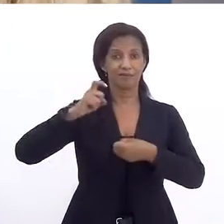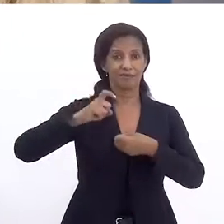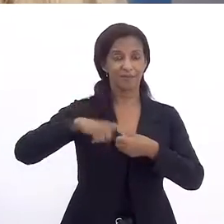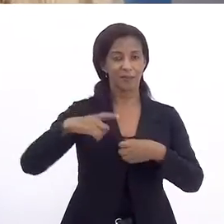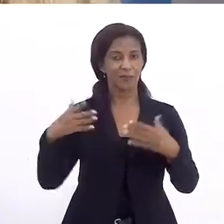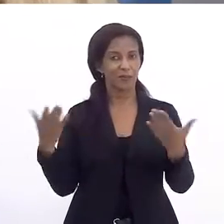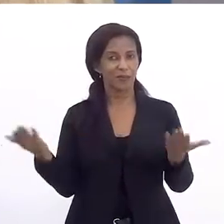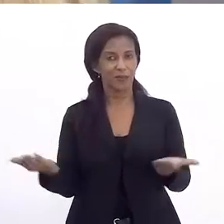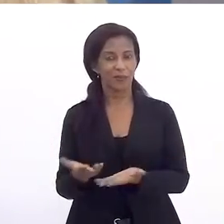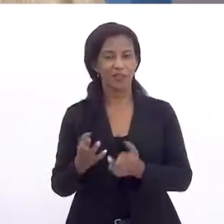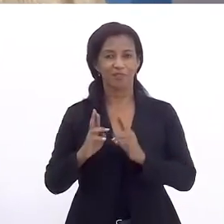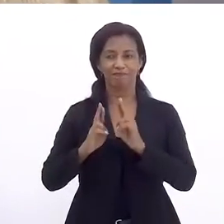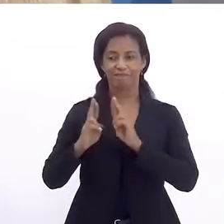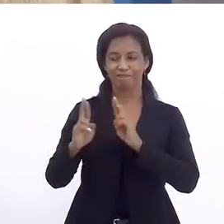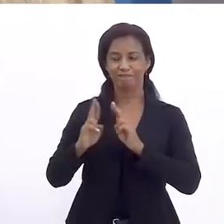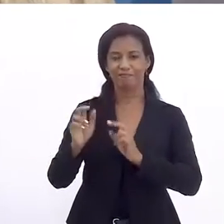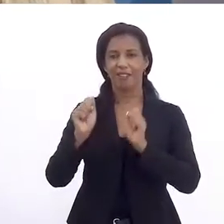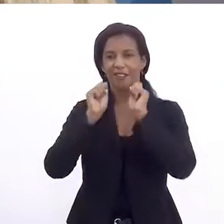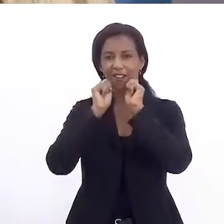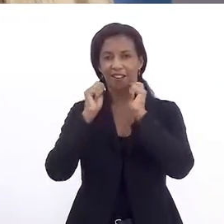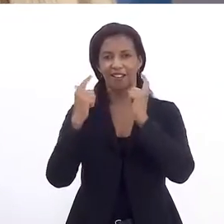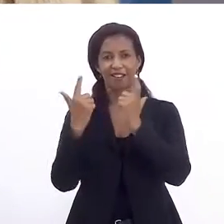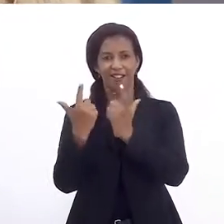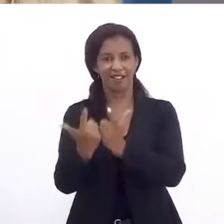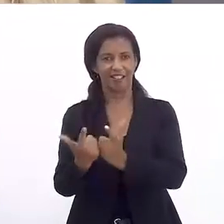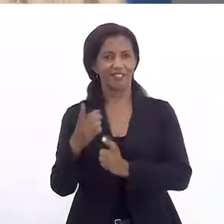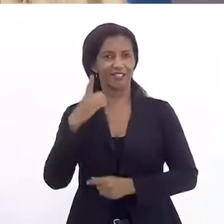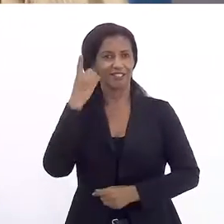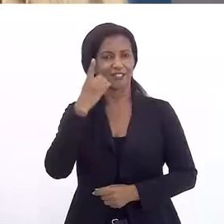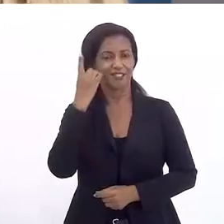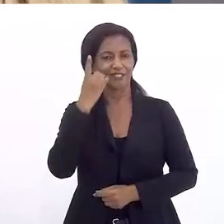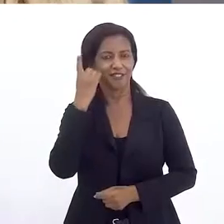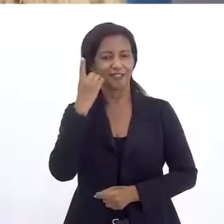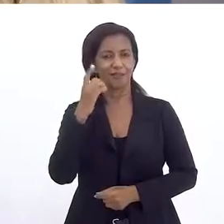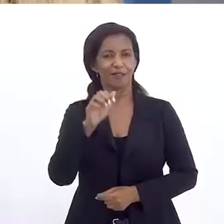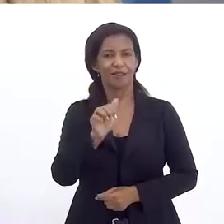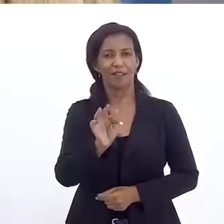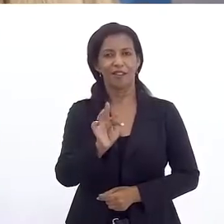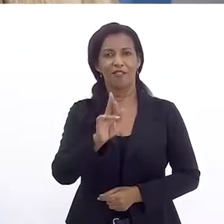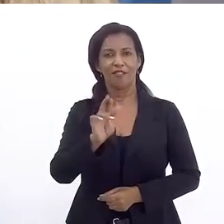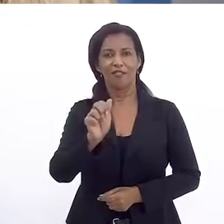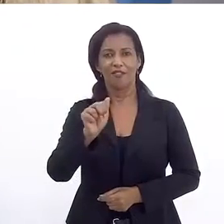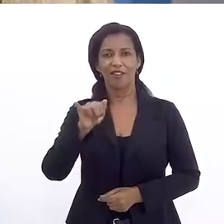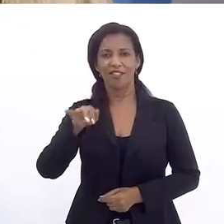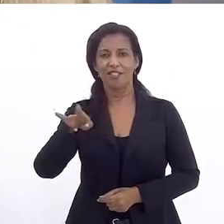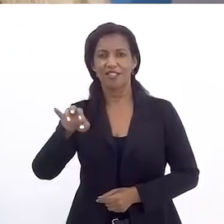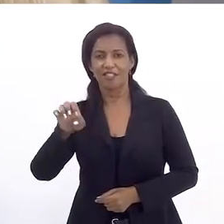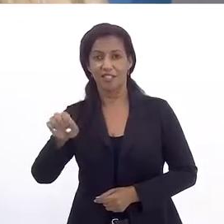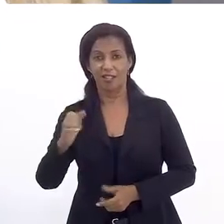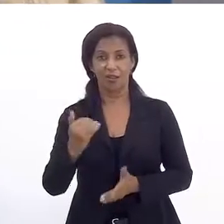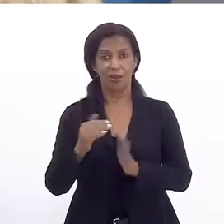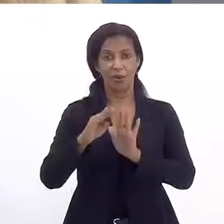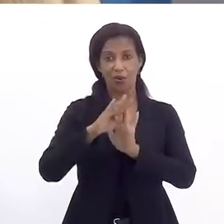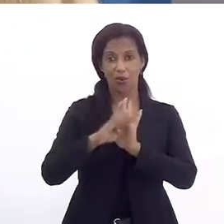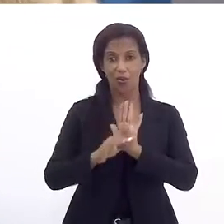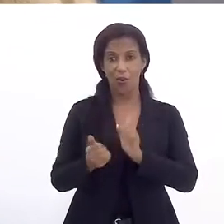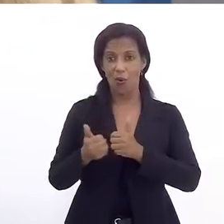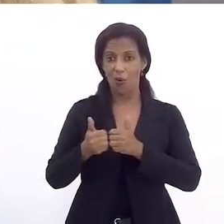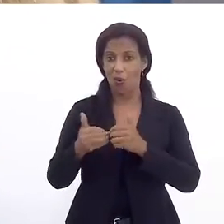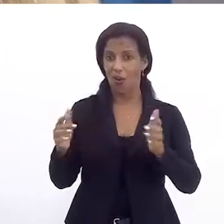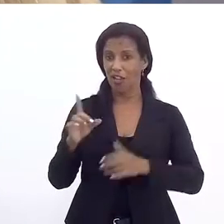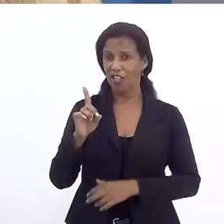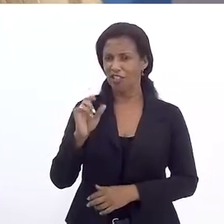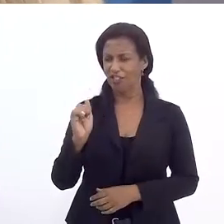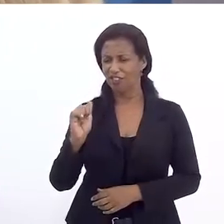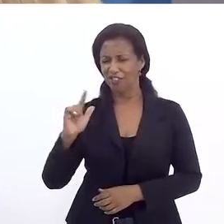Estamos de volta hoje entrevistando aqui no Alerj Entrevista a deputada Franciane Mota, essa deputada holística. O programa começou por